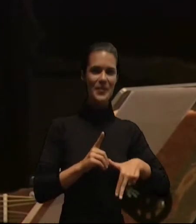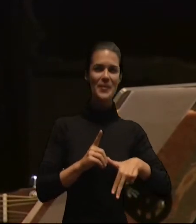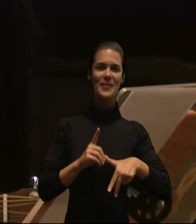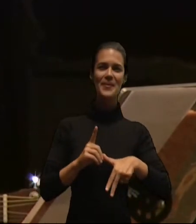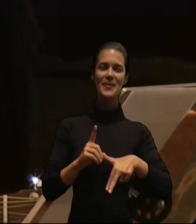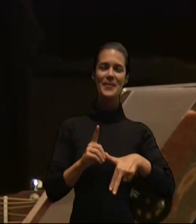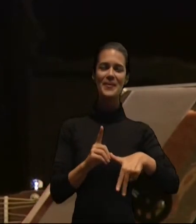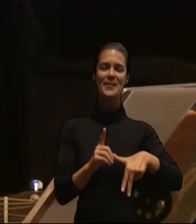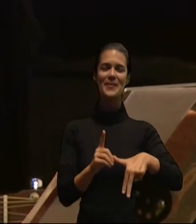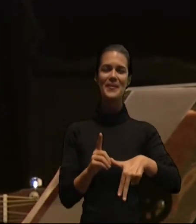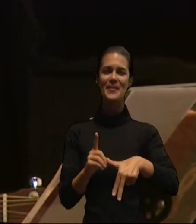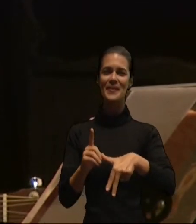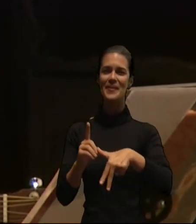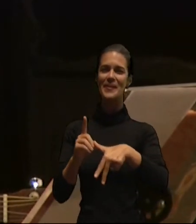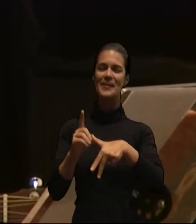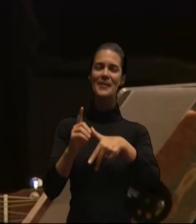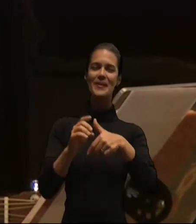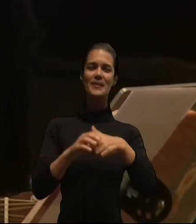conduz.